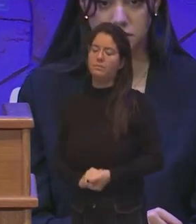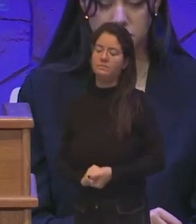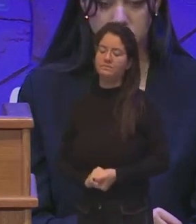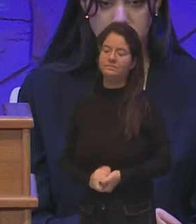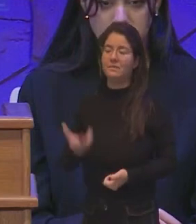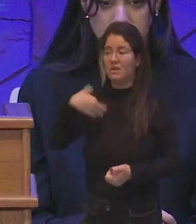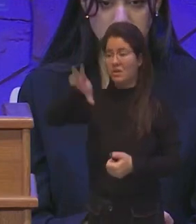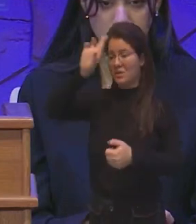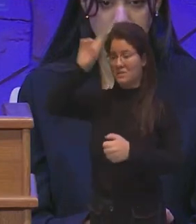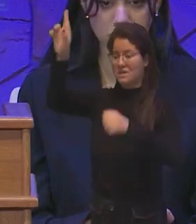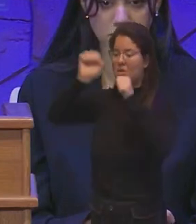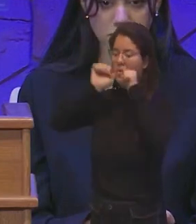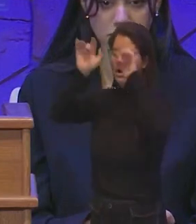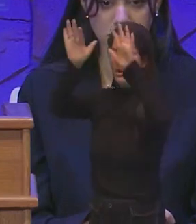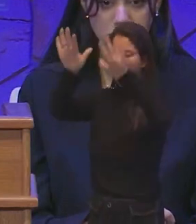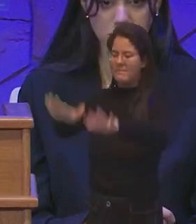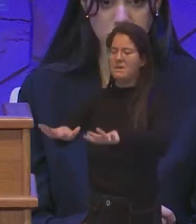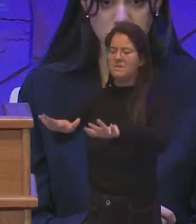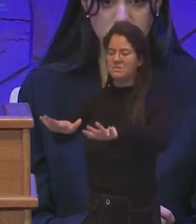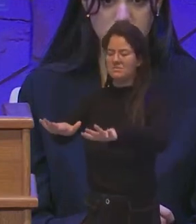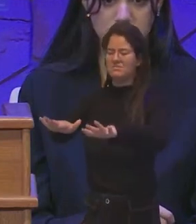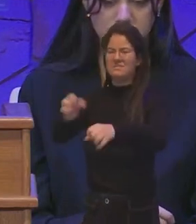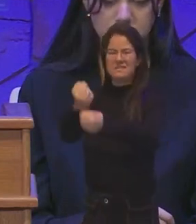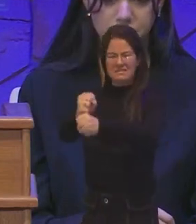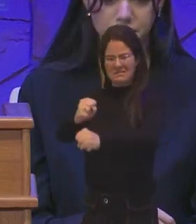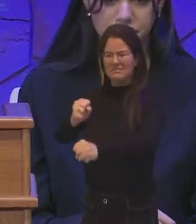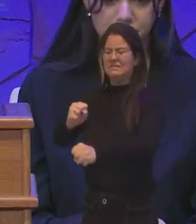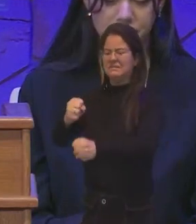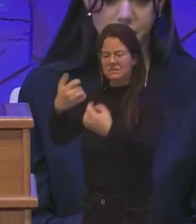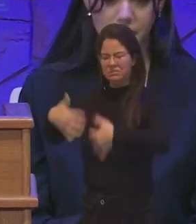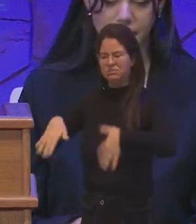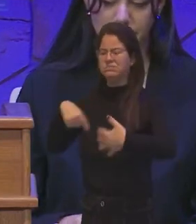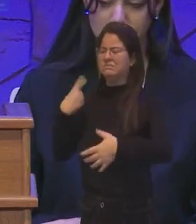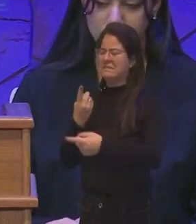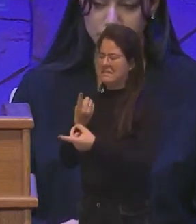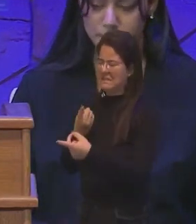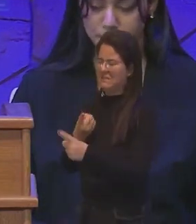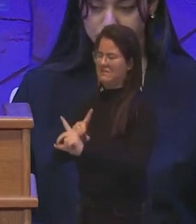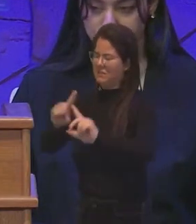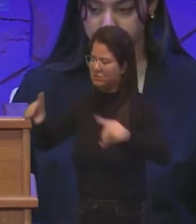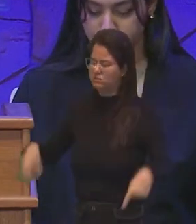Que o Senhor nos abençoe. Grande é o nosso desafio.